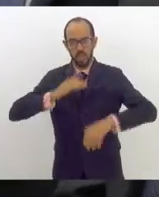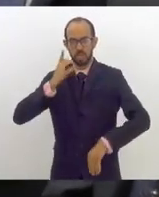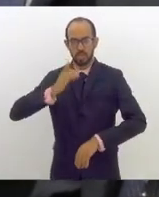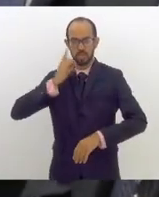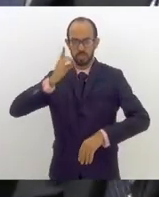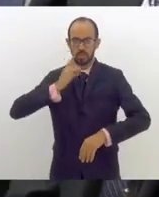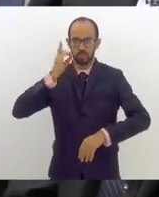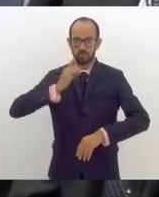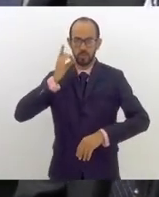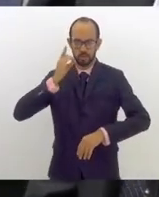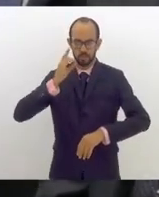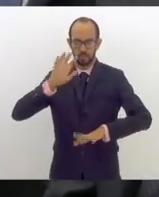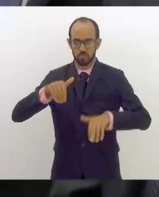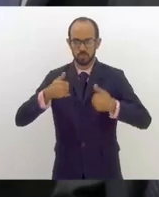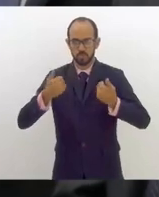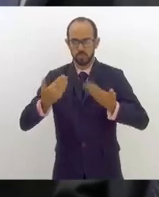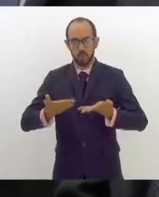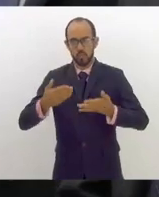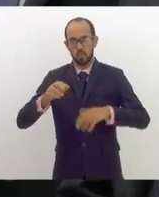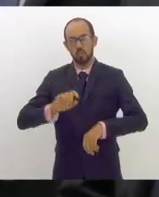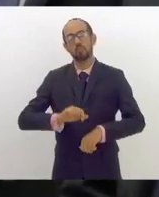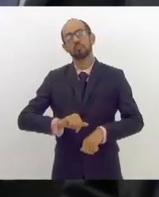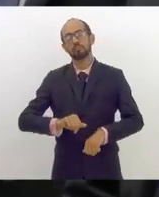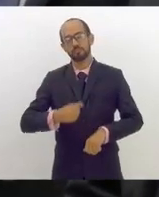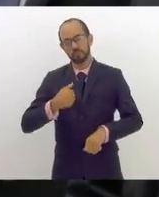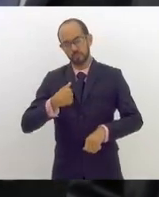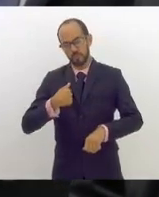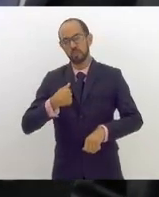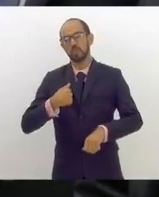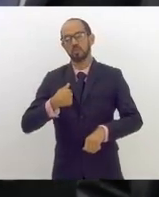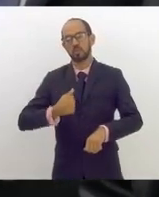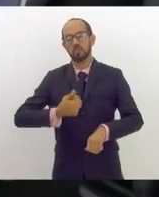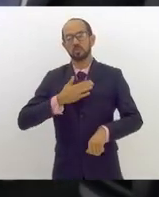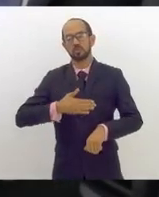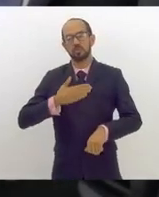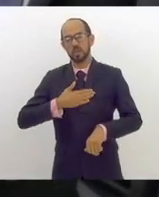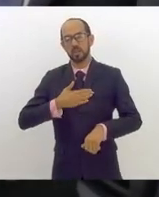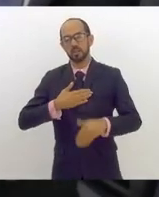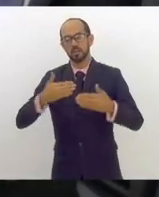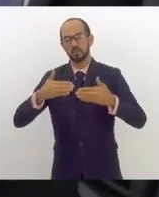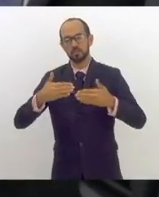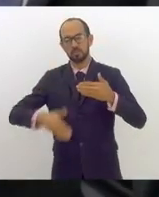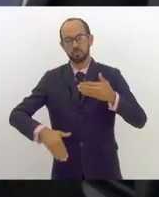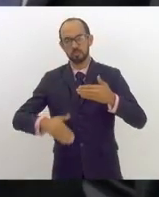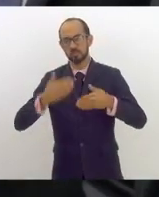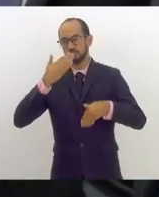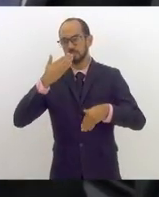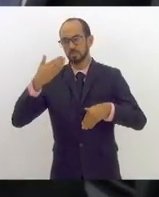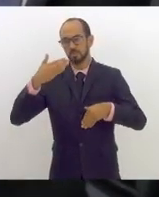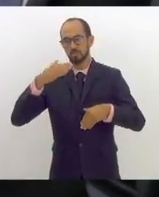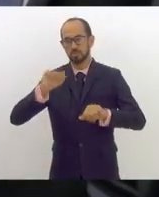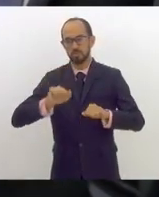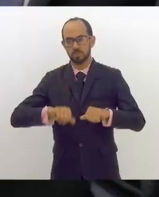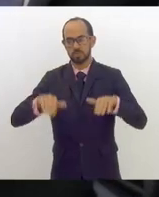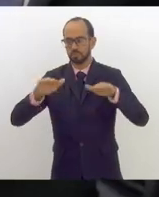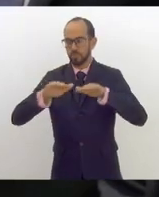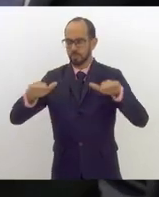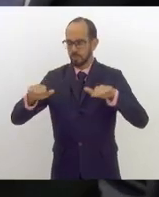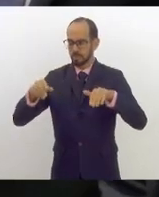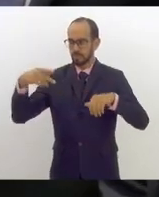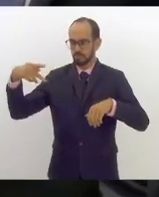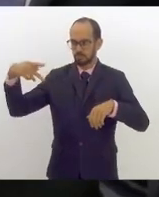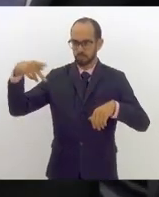senhor presidente então sem abrir mão da prerrogativa gostaria do deferimento do requerimento que foi feito sobre a mesa para vossa excelência